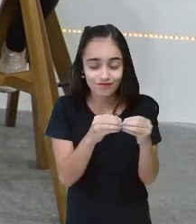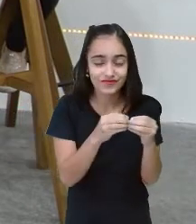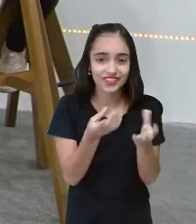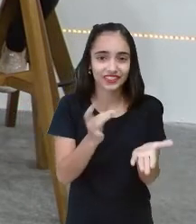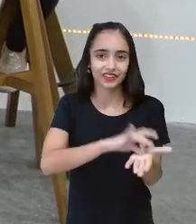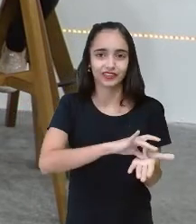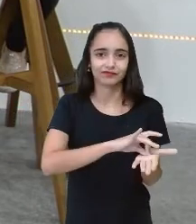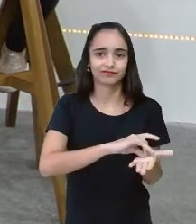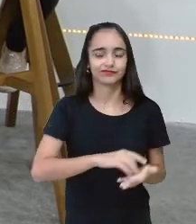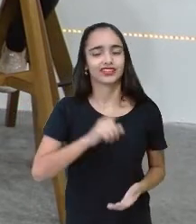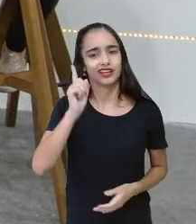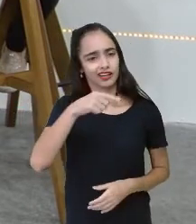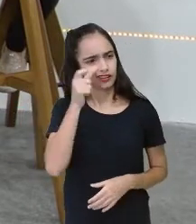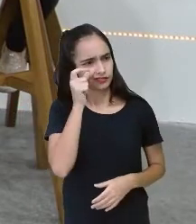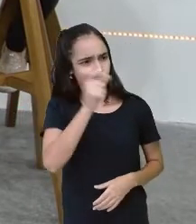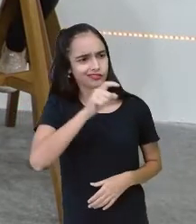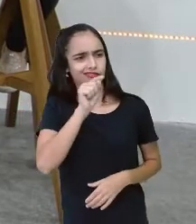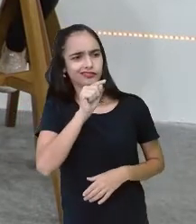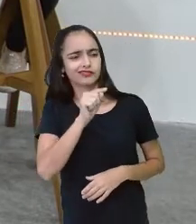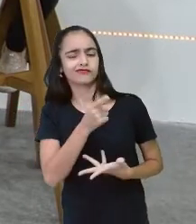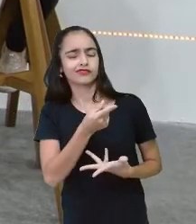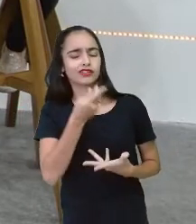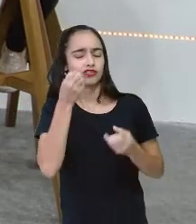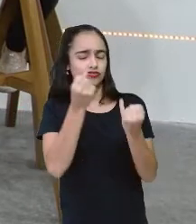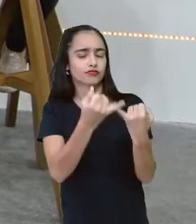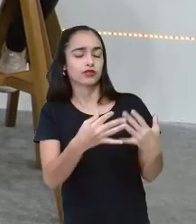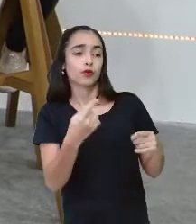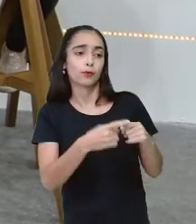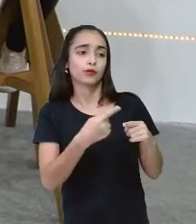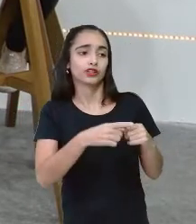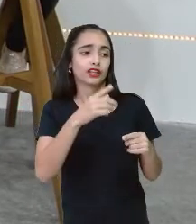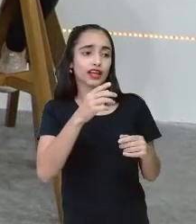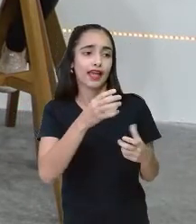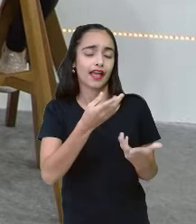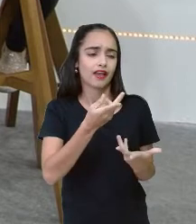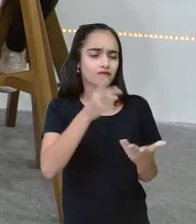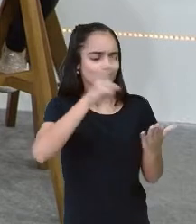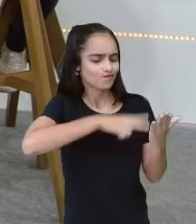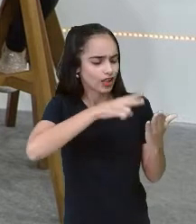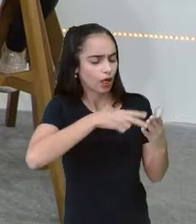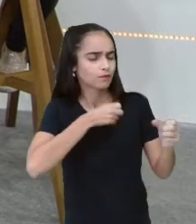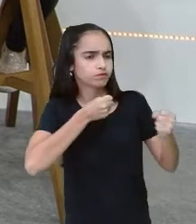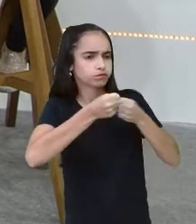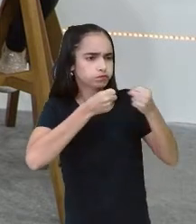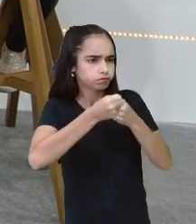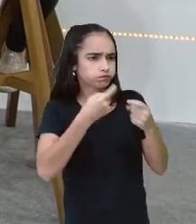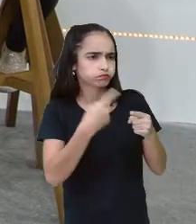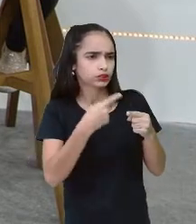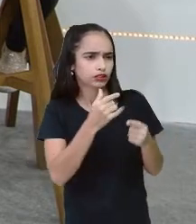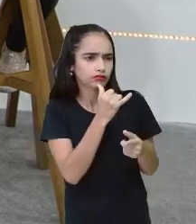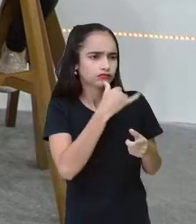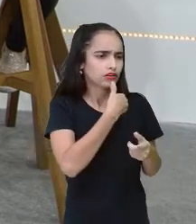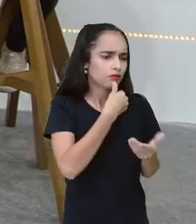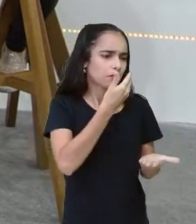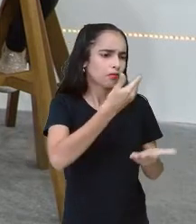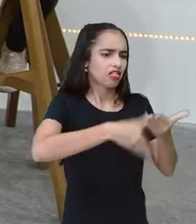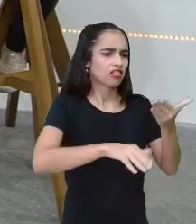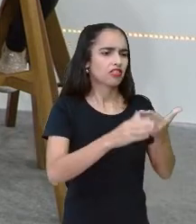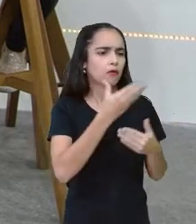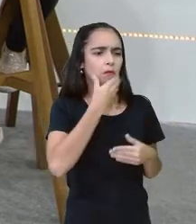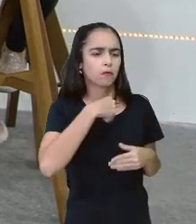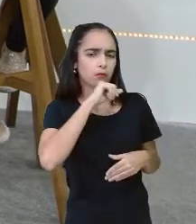falou, porque eu li uma reportagem de uma pessoa que estava super triste, porque tinha perdido o pai